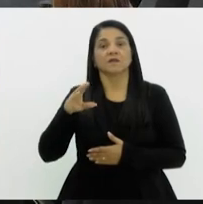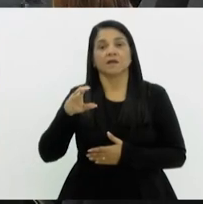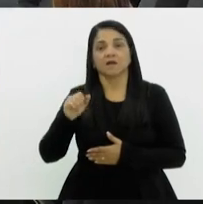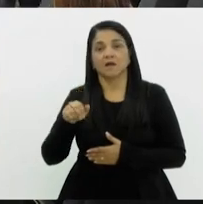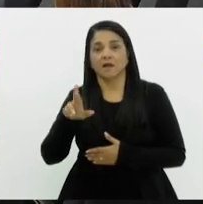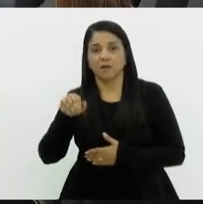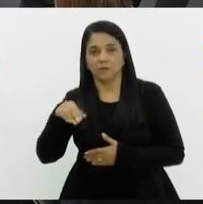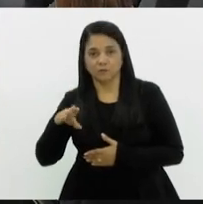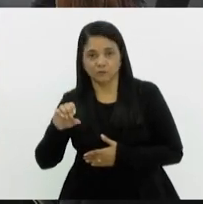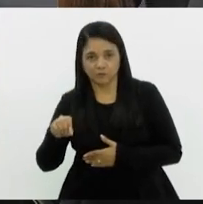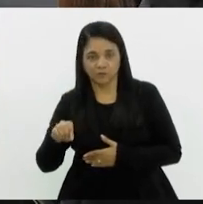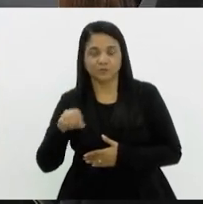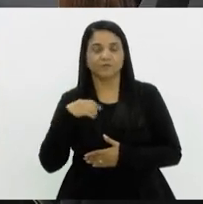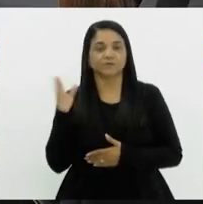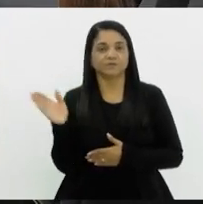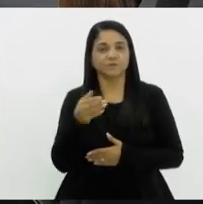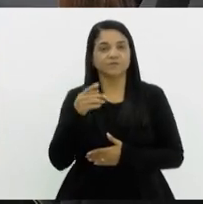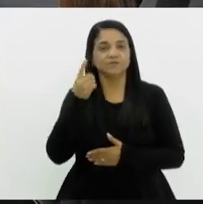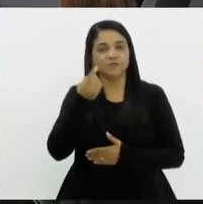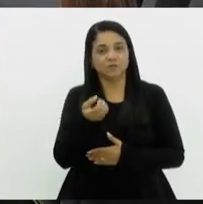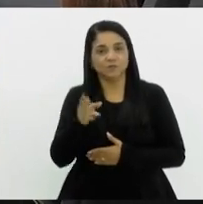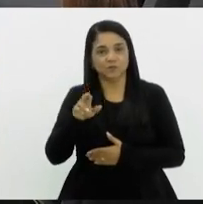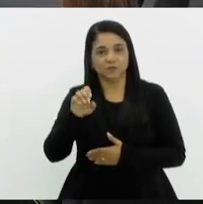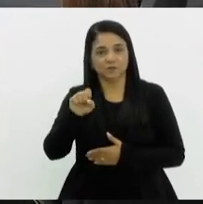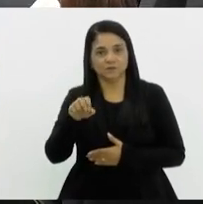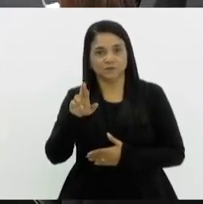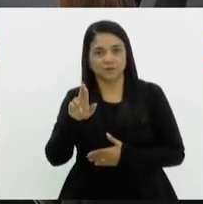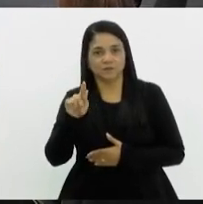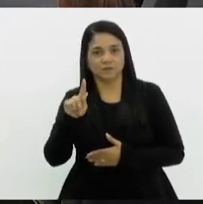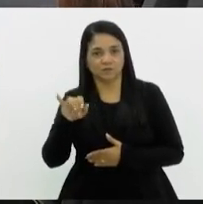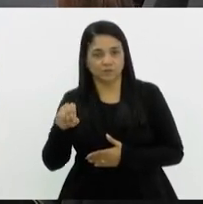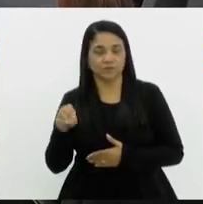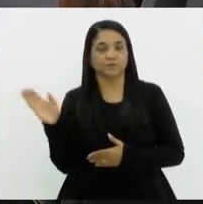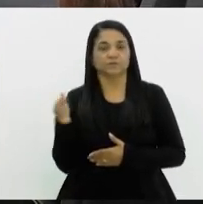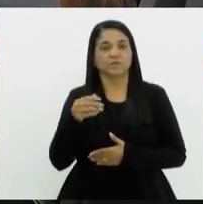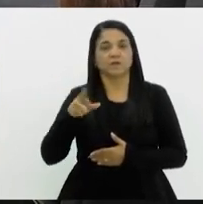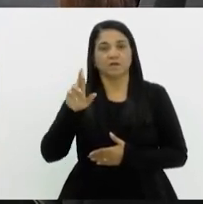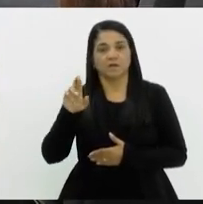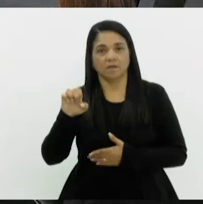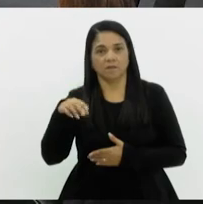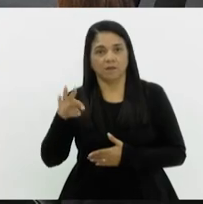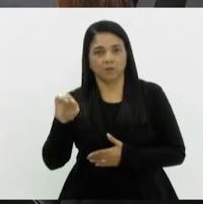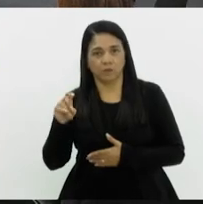Macedo, deputado Dr. Serginho, deputado Renato Miranda,